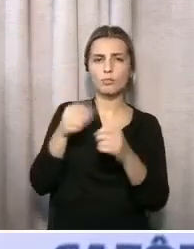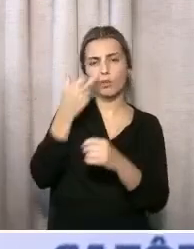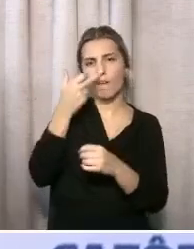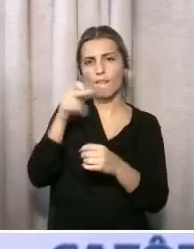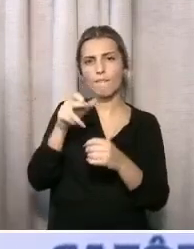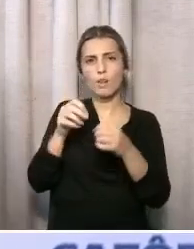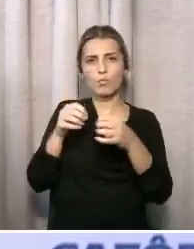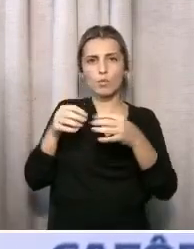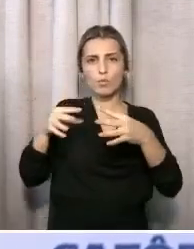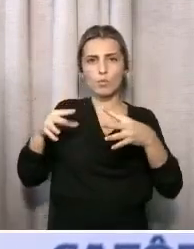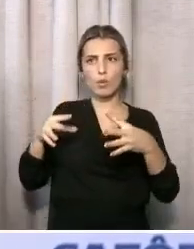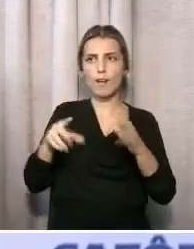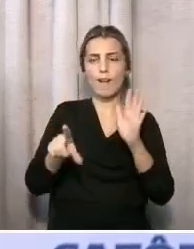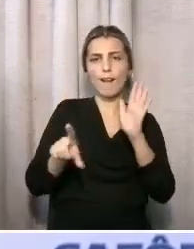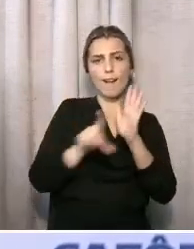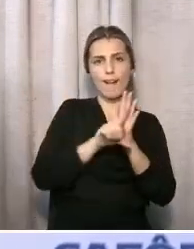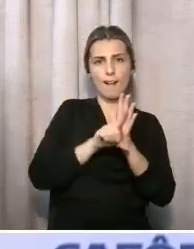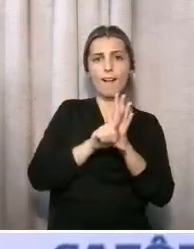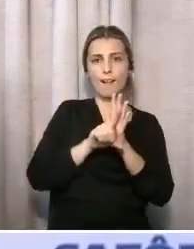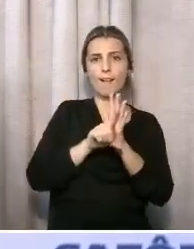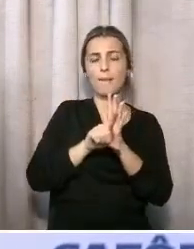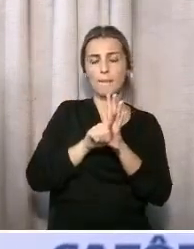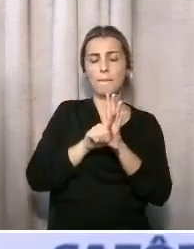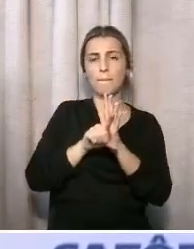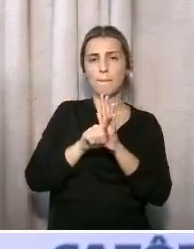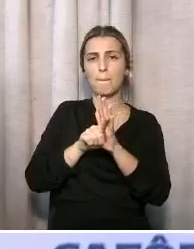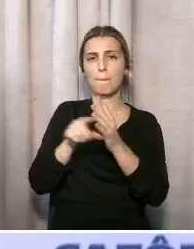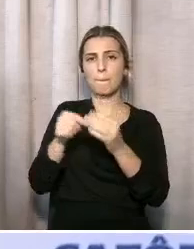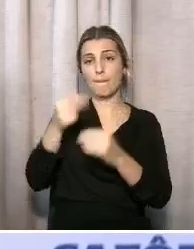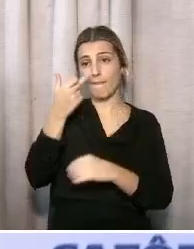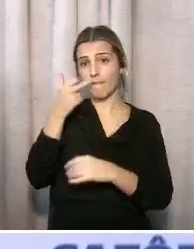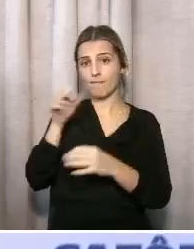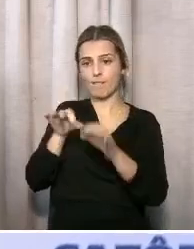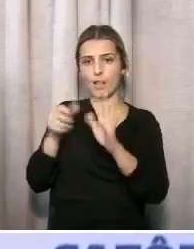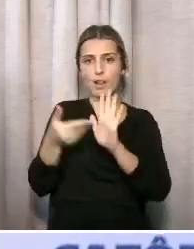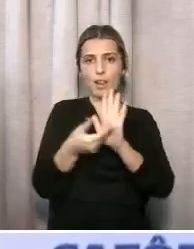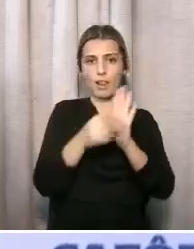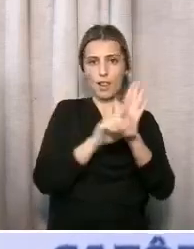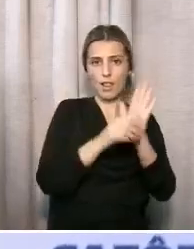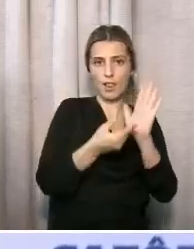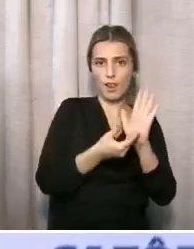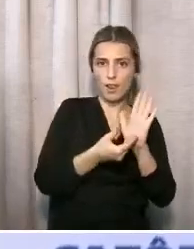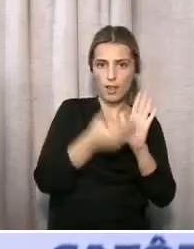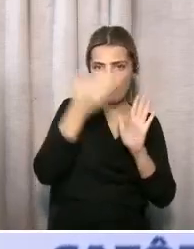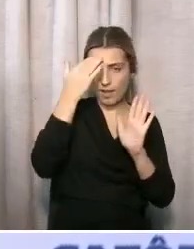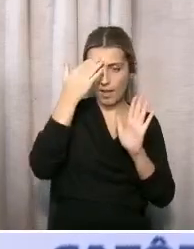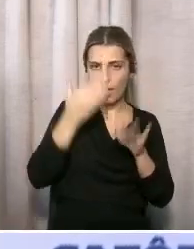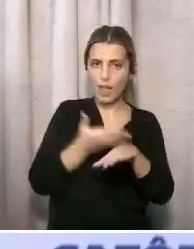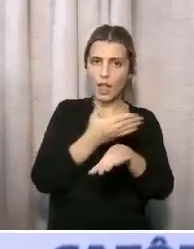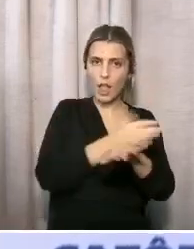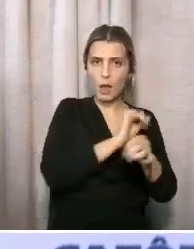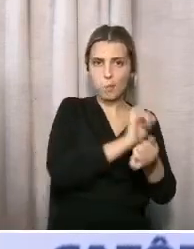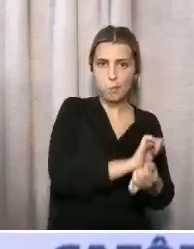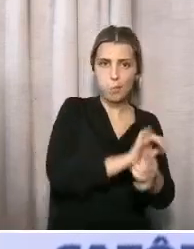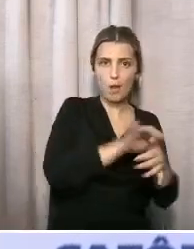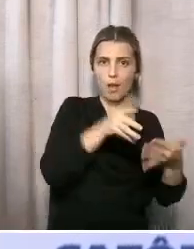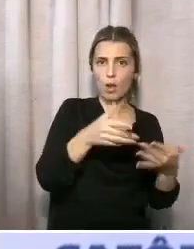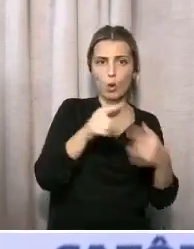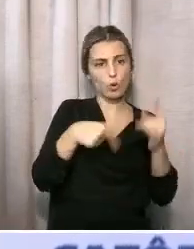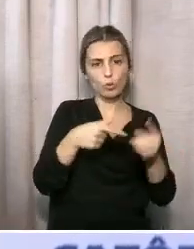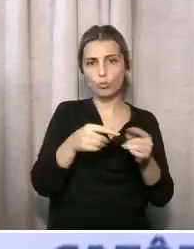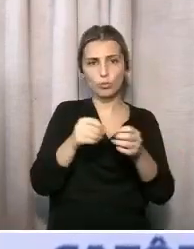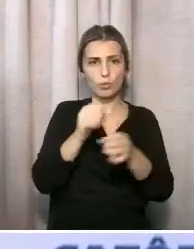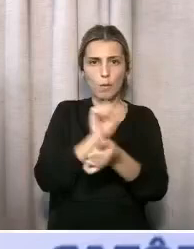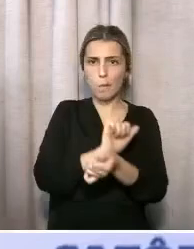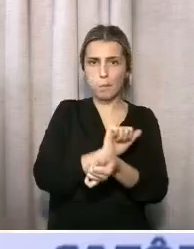deixando a lei de atualização das pensões funcionar como está previsto na lei estava congelada antes deixou de estar congelada connosco nós